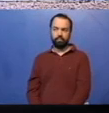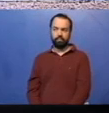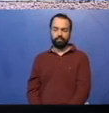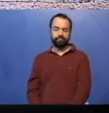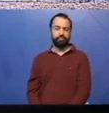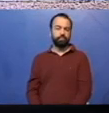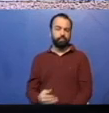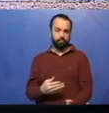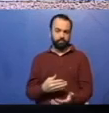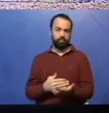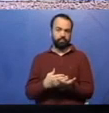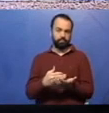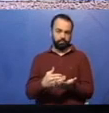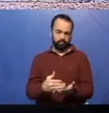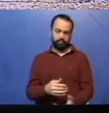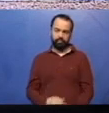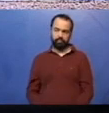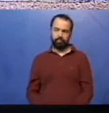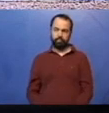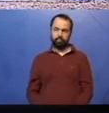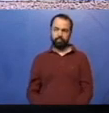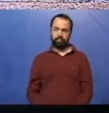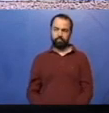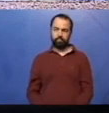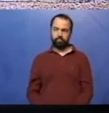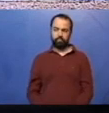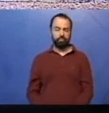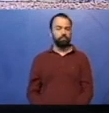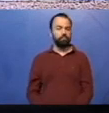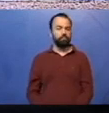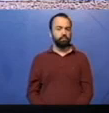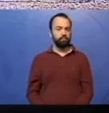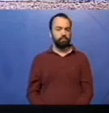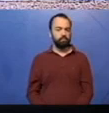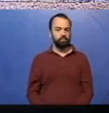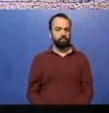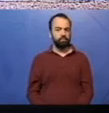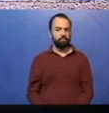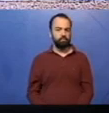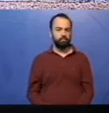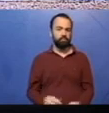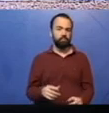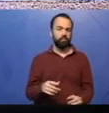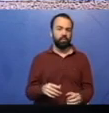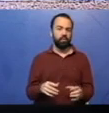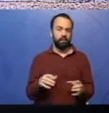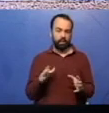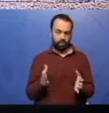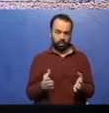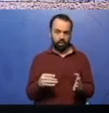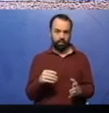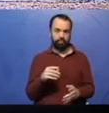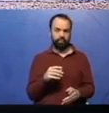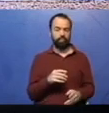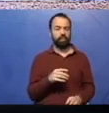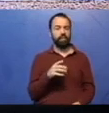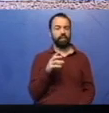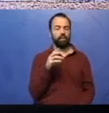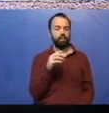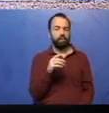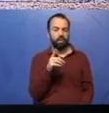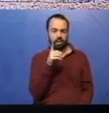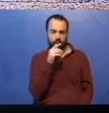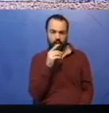Ainda na página 274, olha. Quando a água no estado gasoso